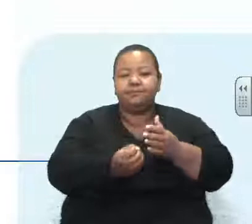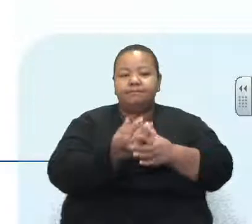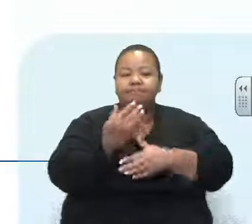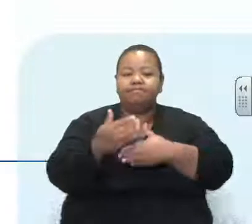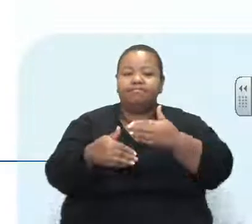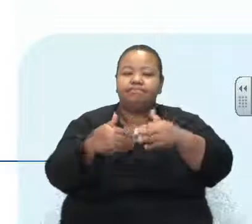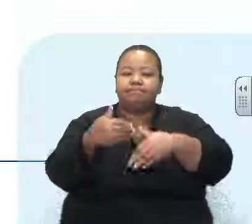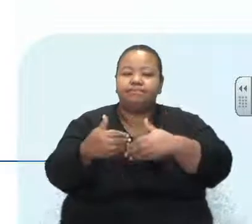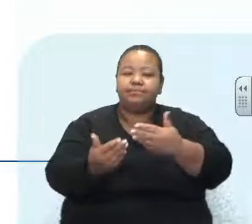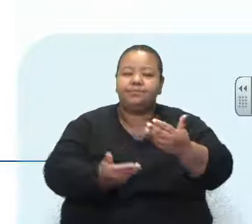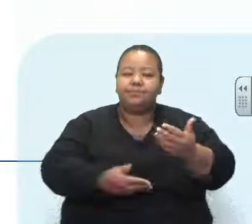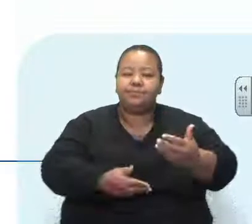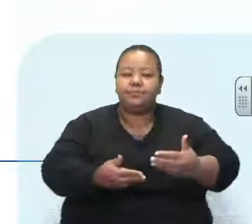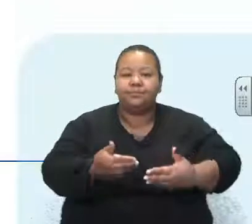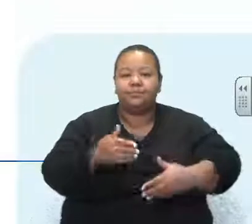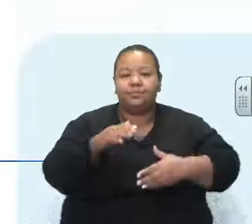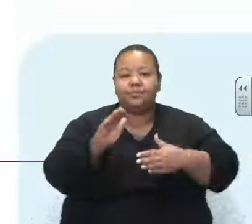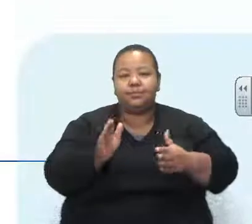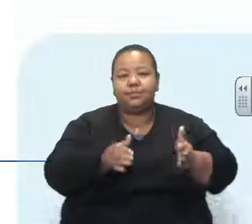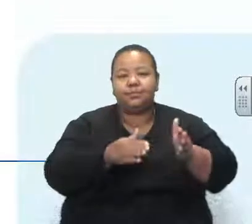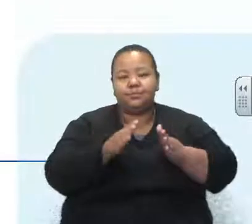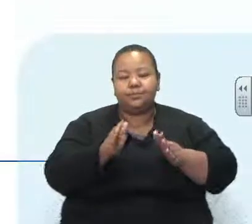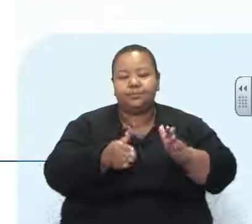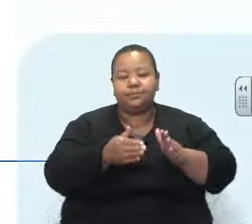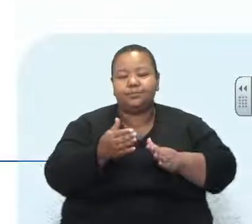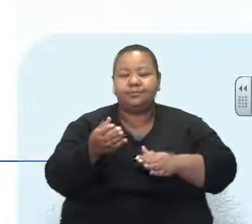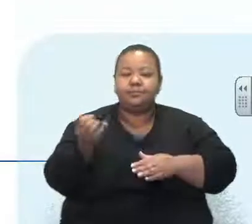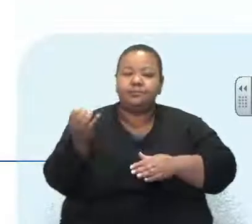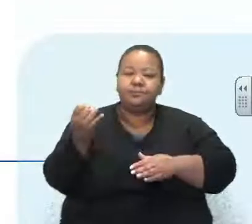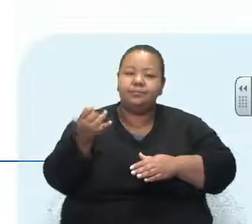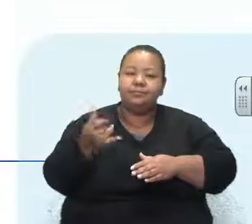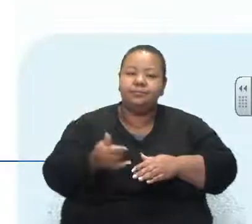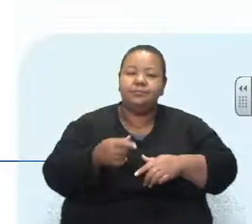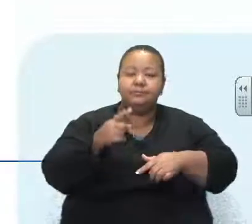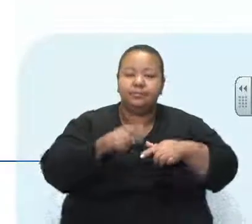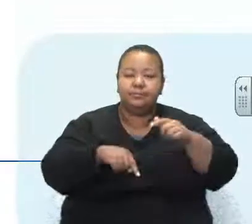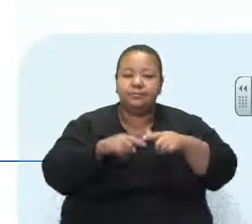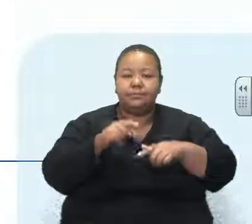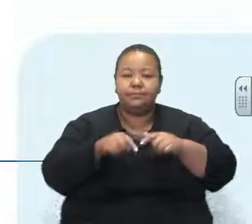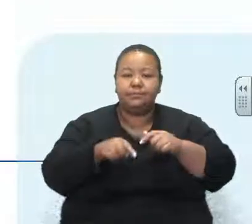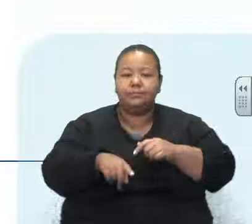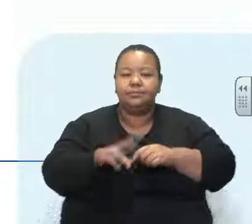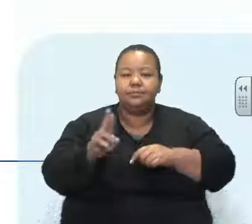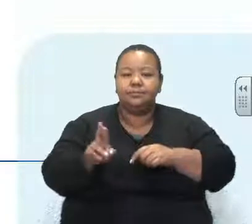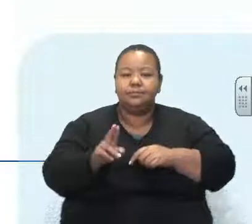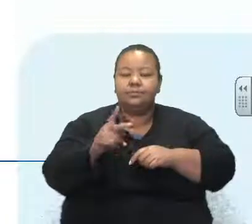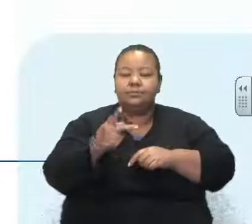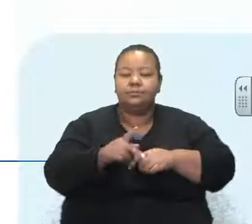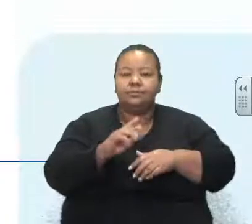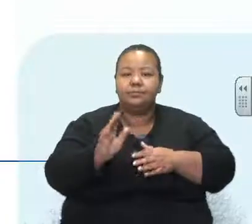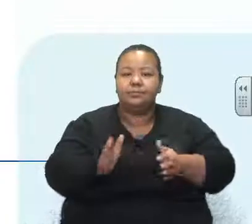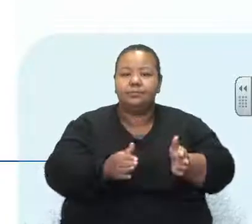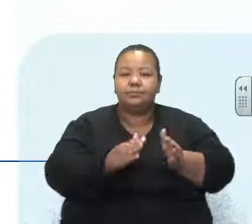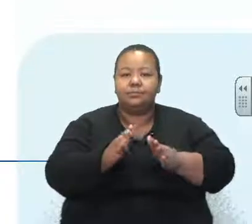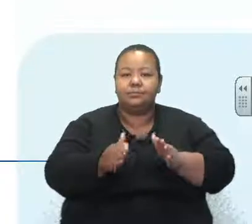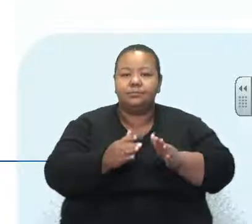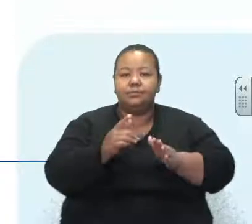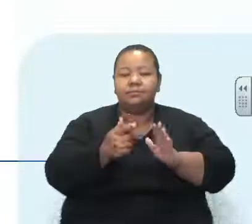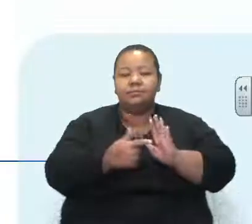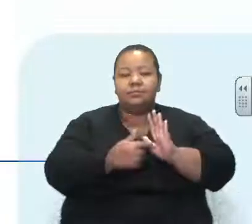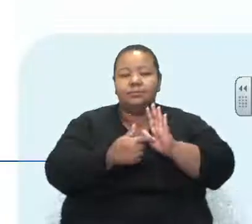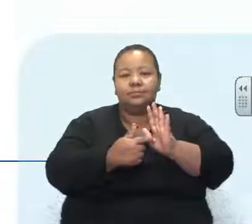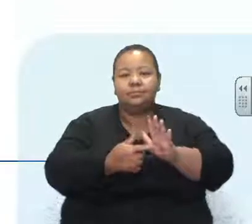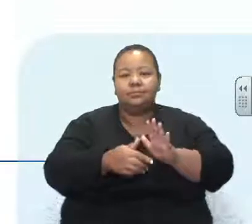de serviços ou produto. Ou seja, a quantidade de materiais e de recursos que é empregado naquela produtividade, que tem que apresentar a